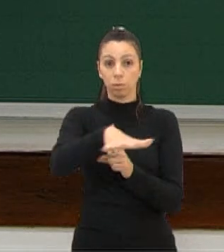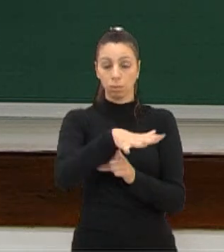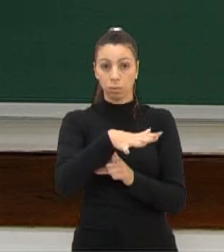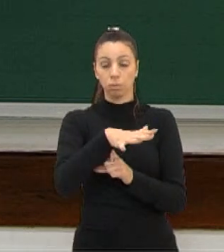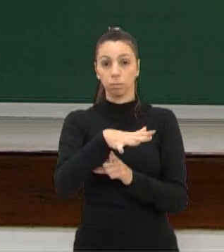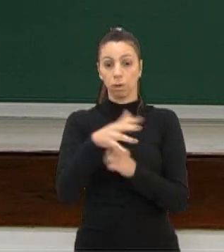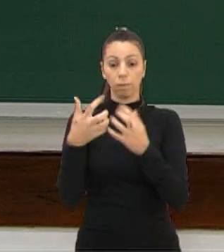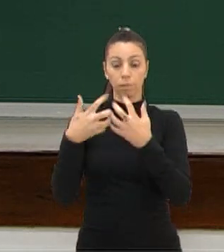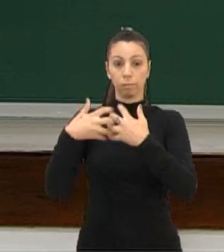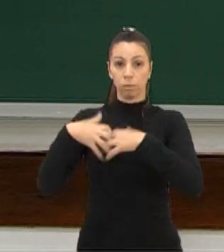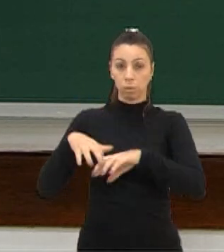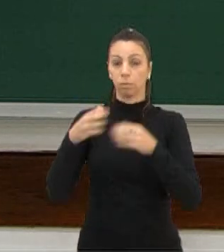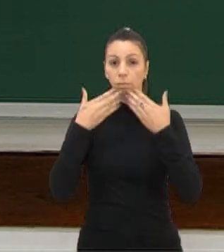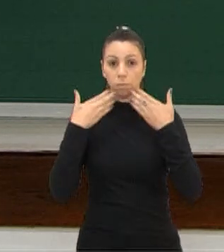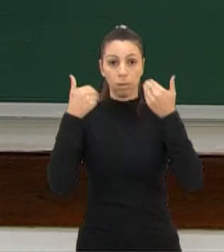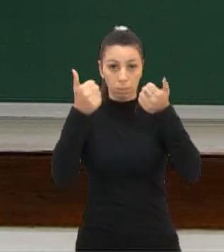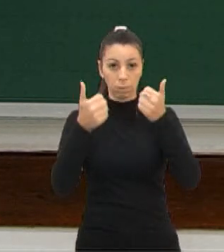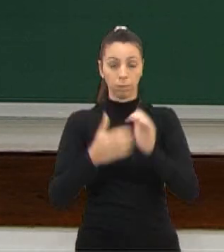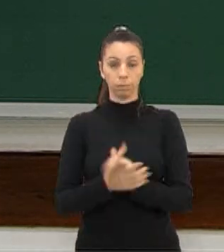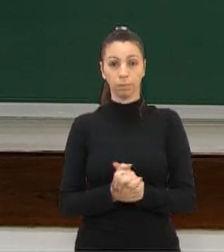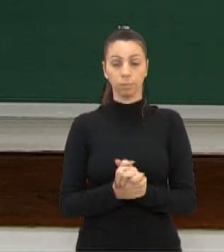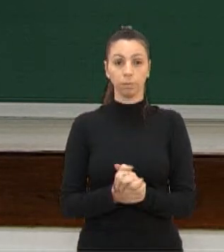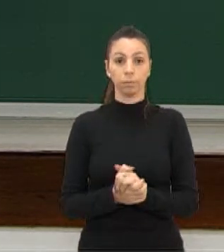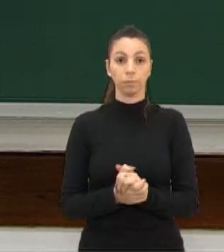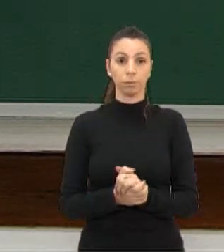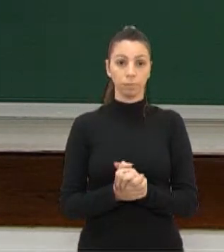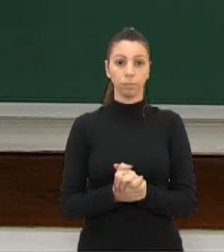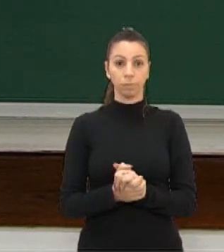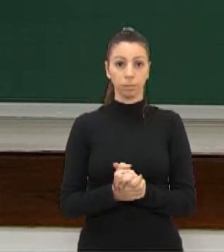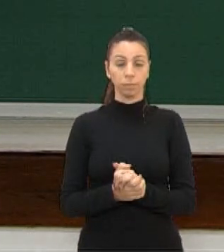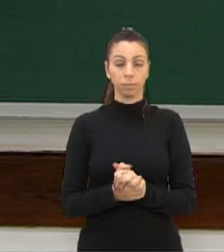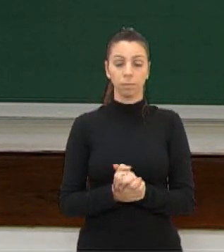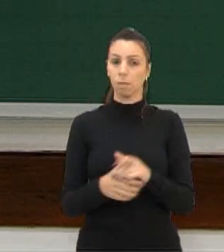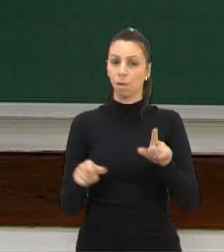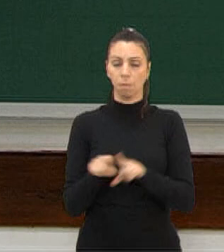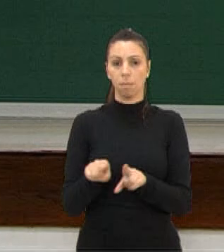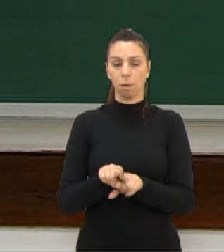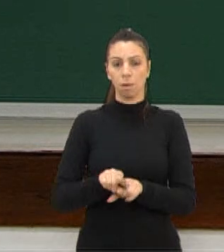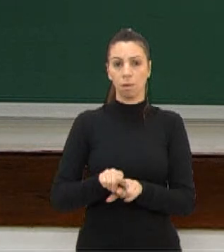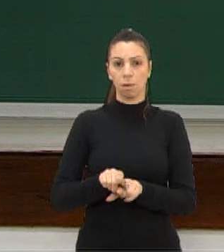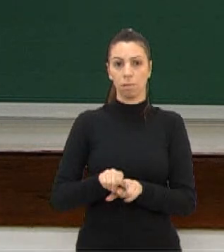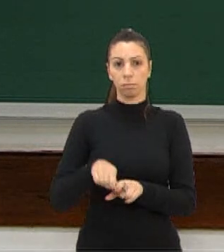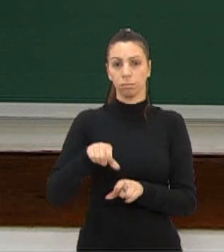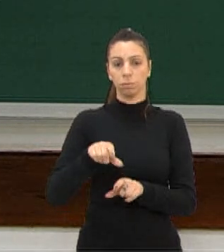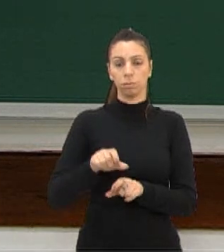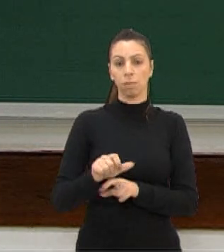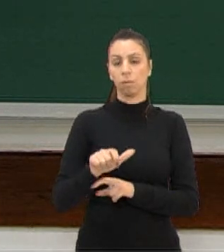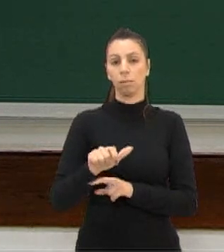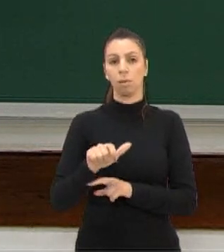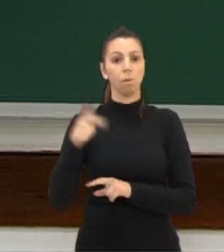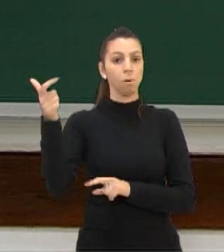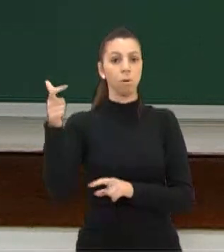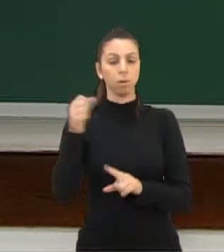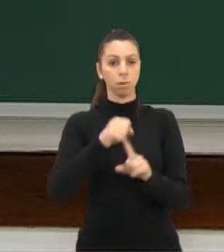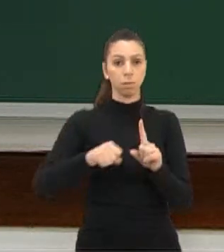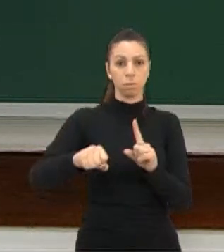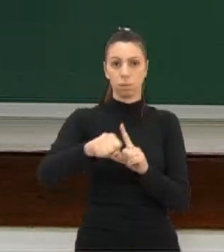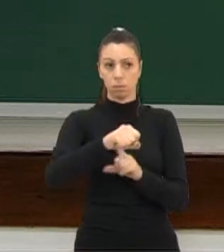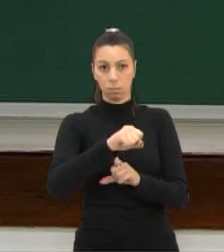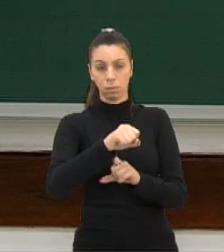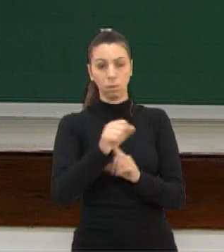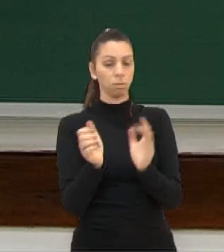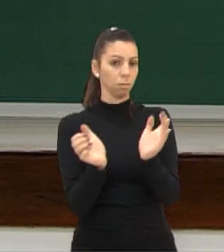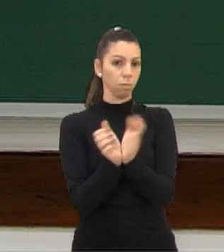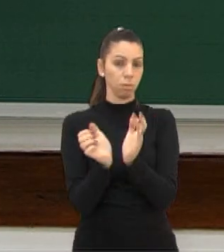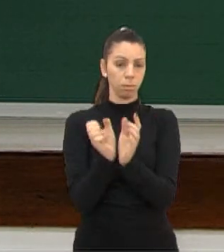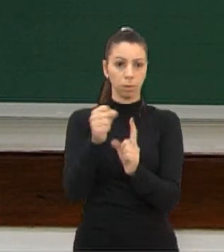de função melhor. Né? Algumas sociedades, né, alguns subgrupos sociais, grupos